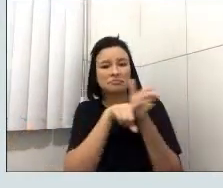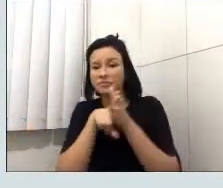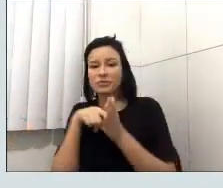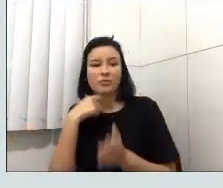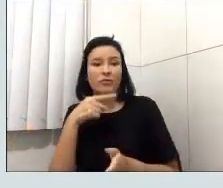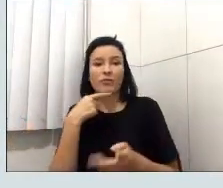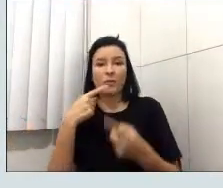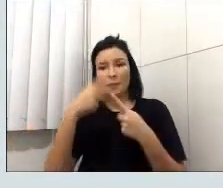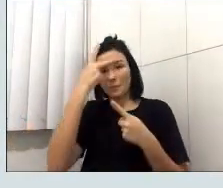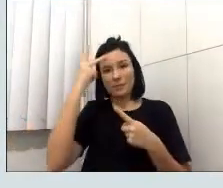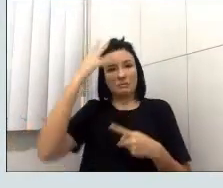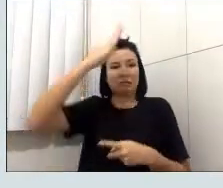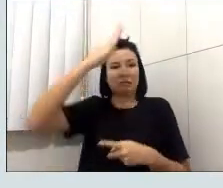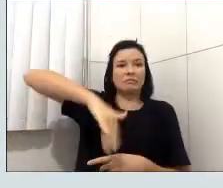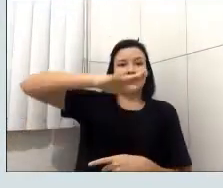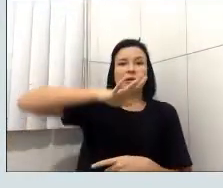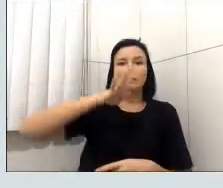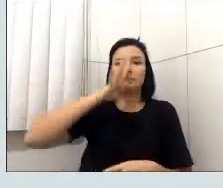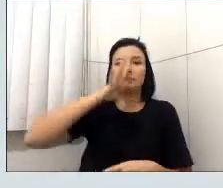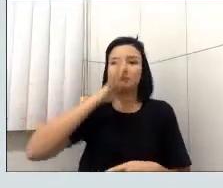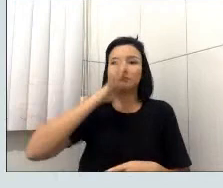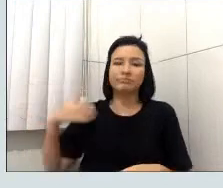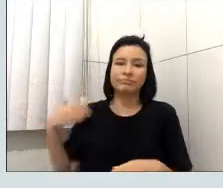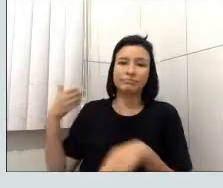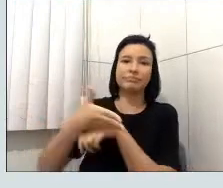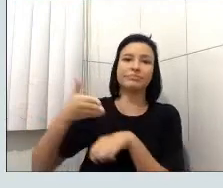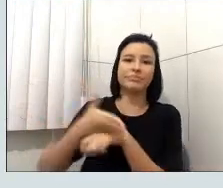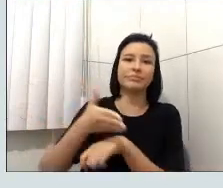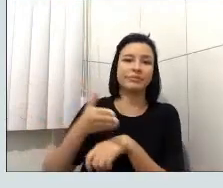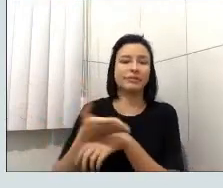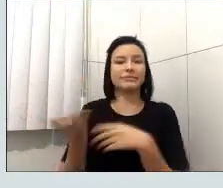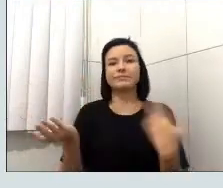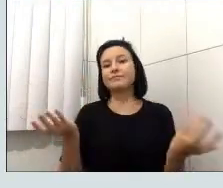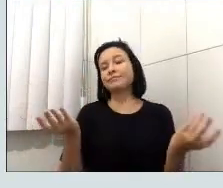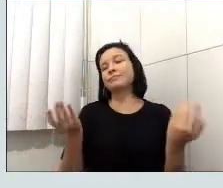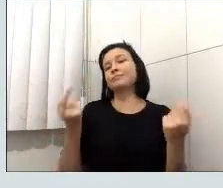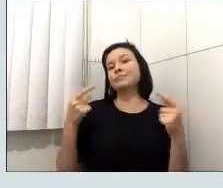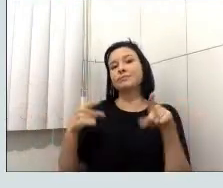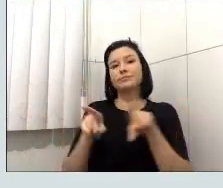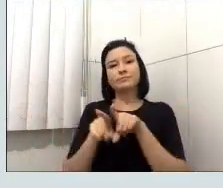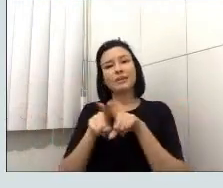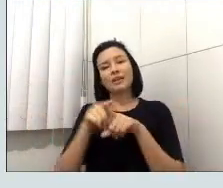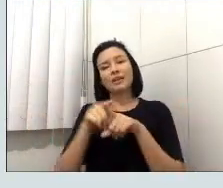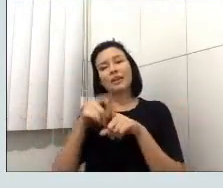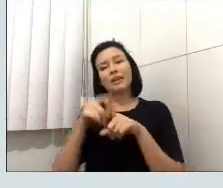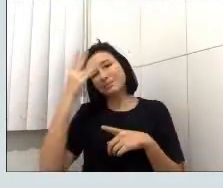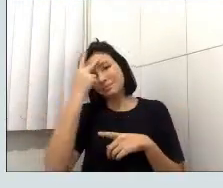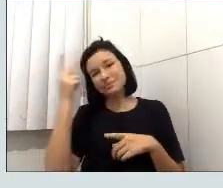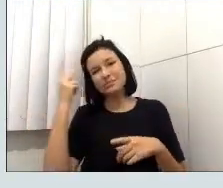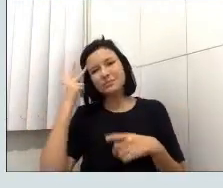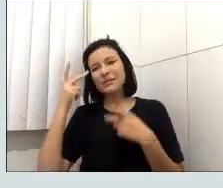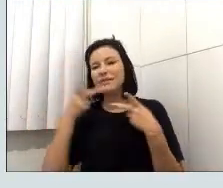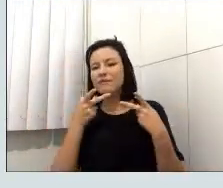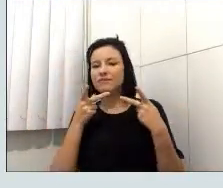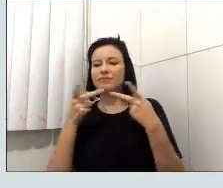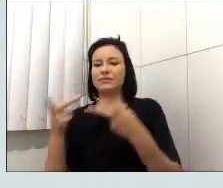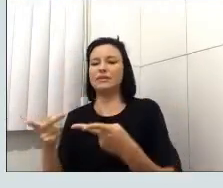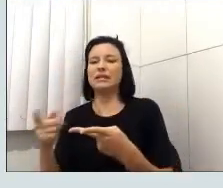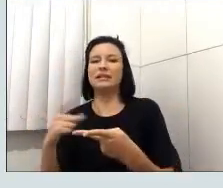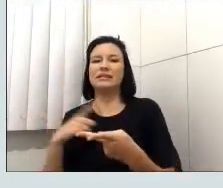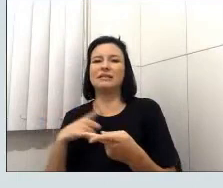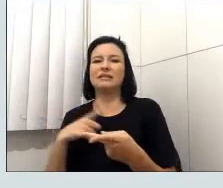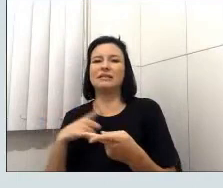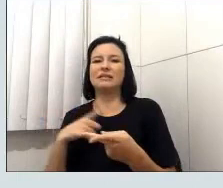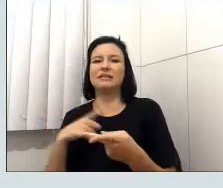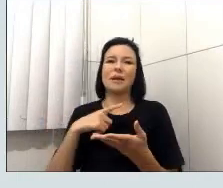Então, a gente tem pessoas que chegam lá e sabe que muita gente vai visitar um local e tem a mania de